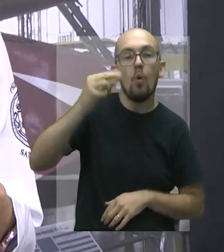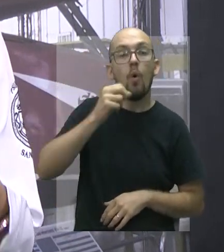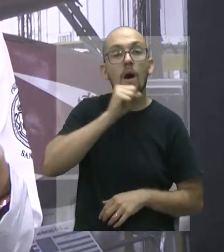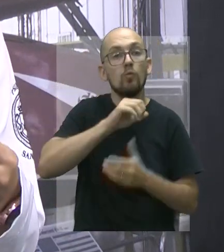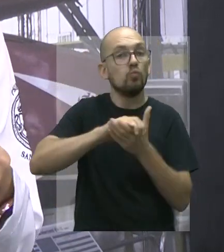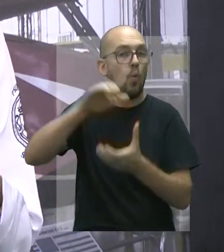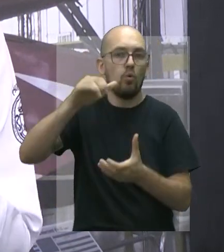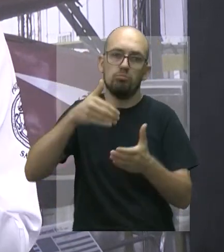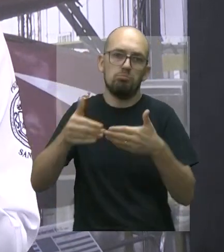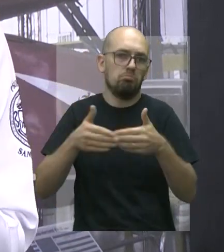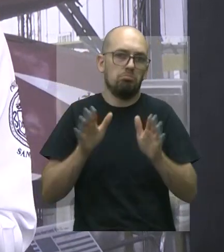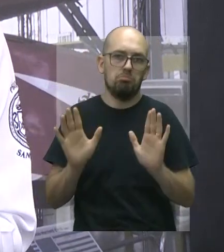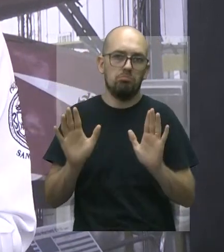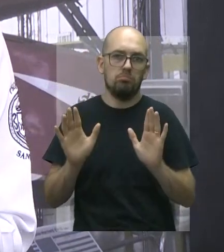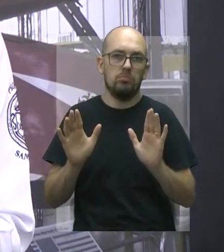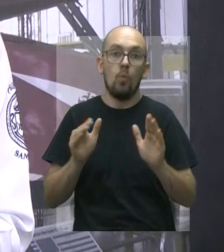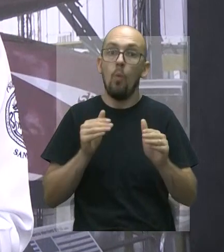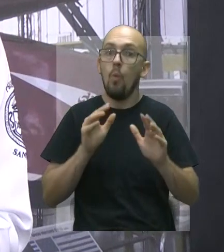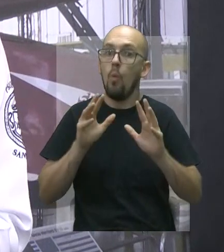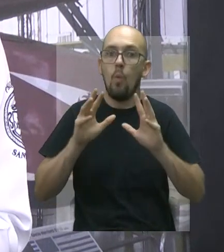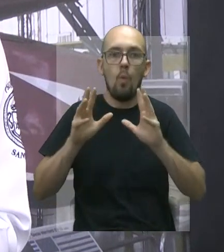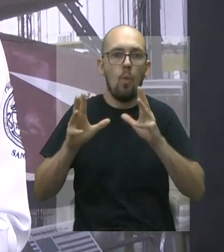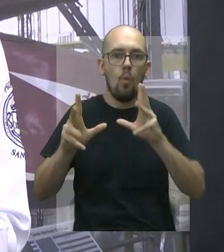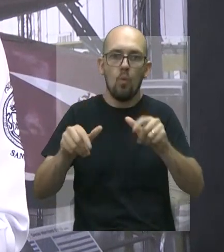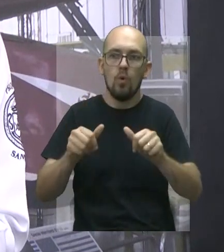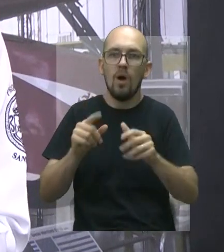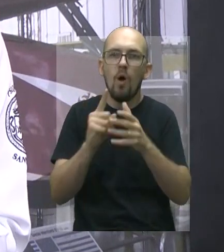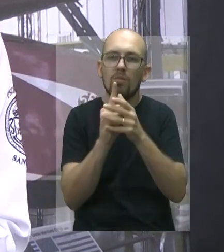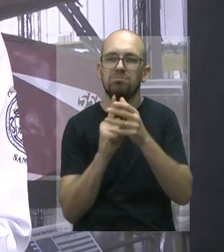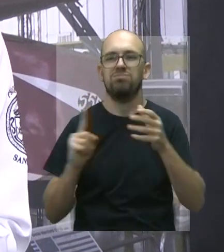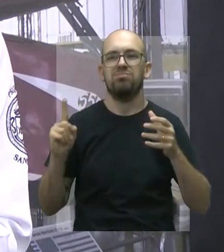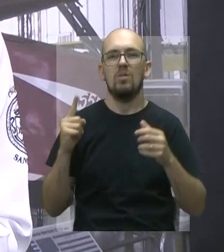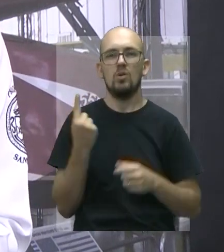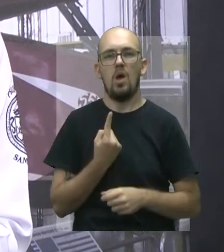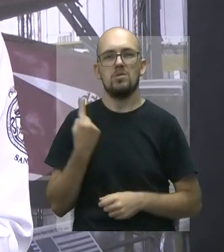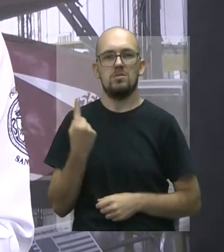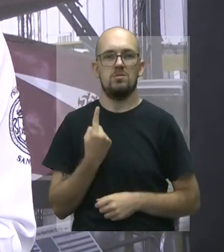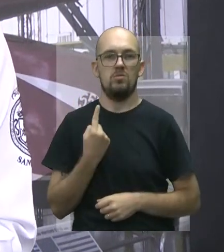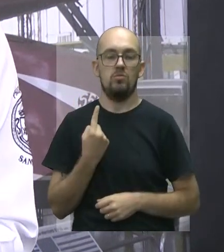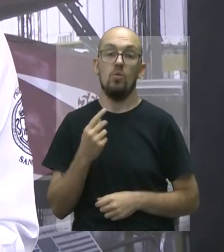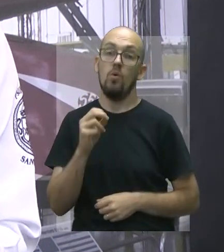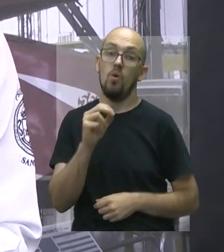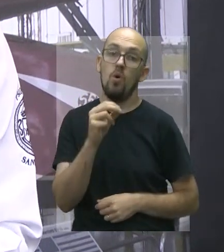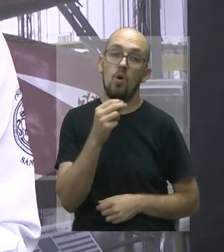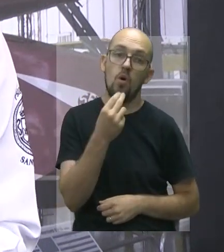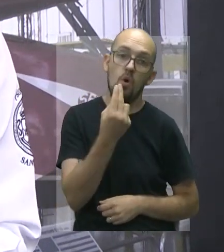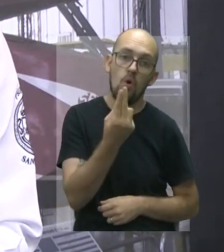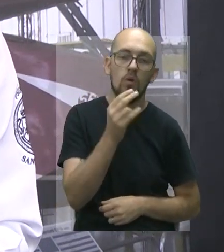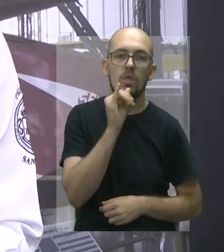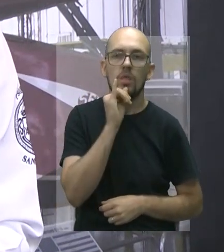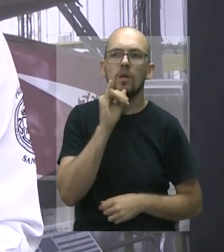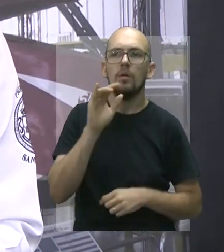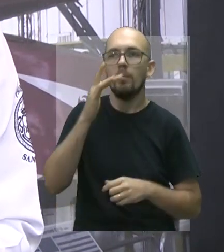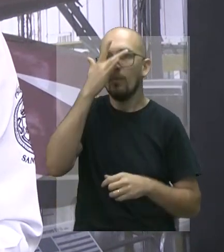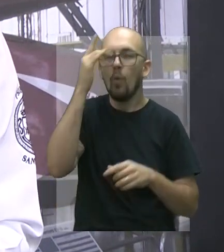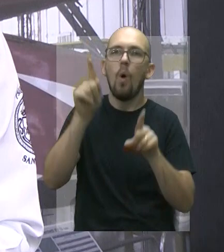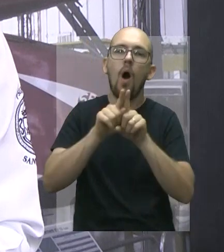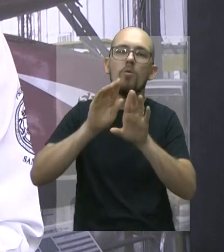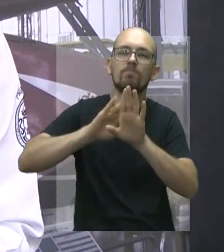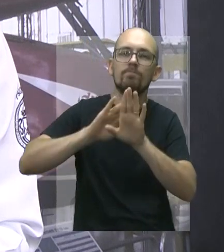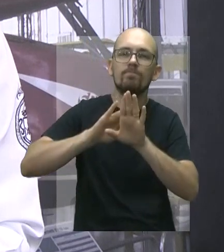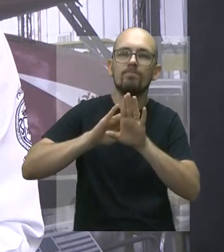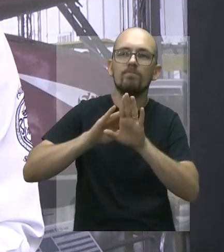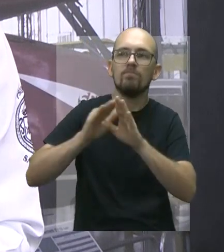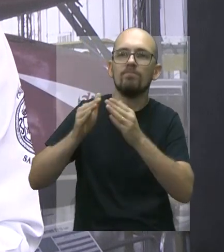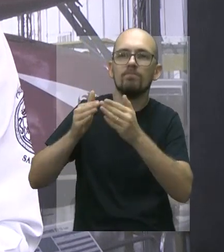E outras dicas, o fato da pessoa pedir ajuda, porque ela pode, de forma muito indireta, pedir ajuda. Às vezes não